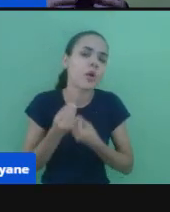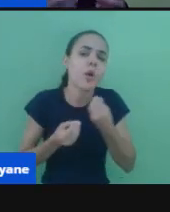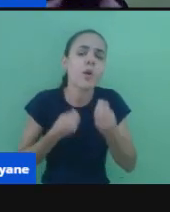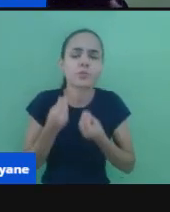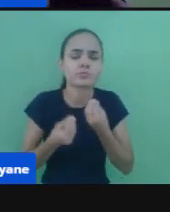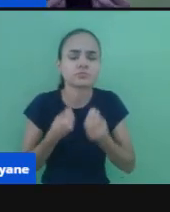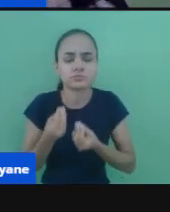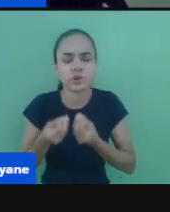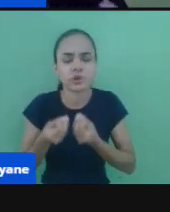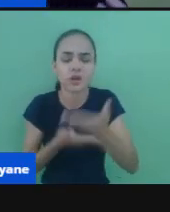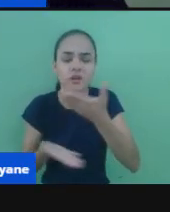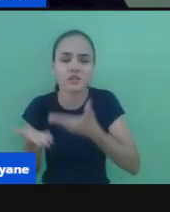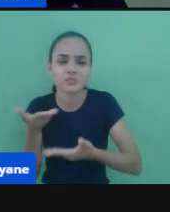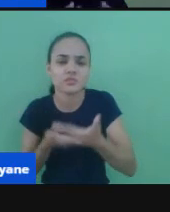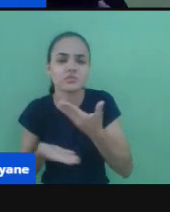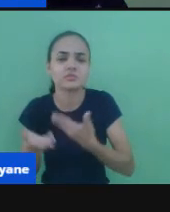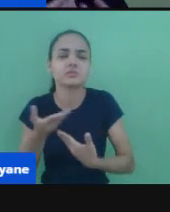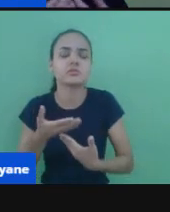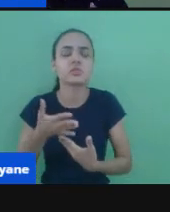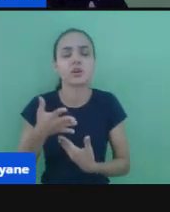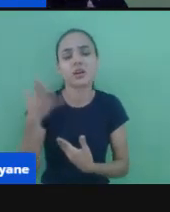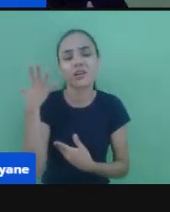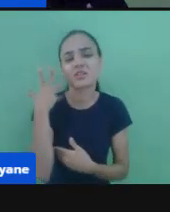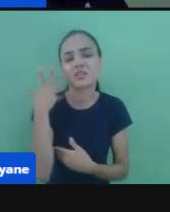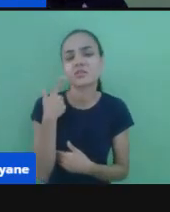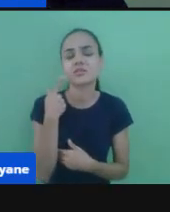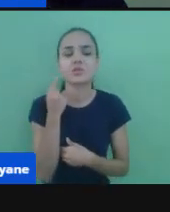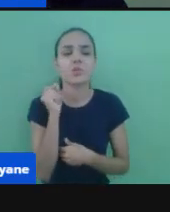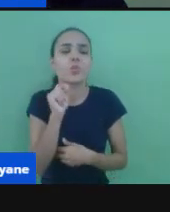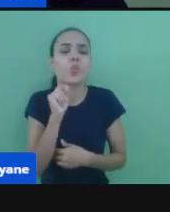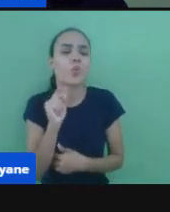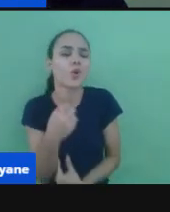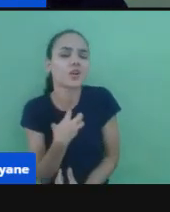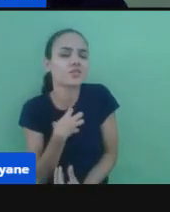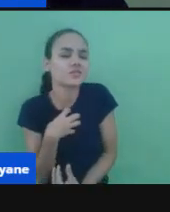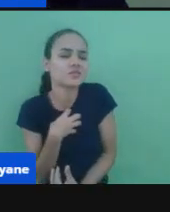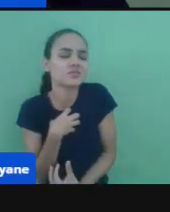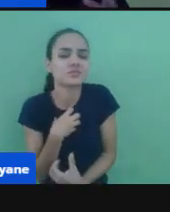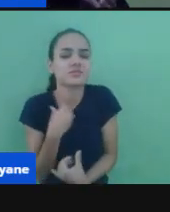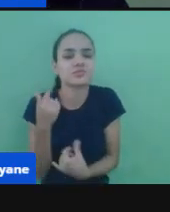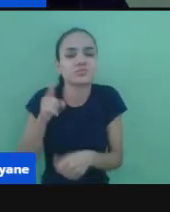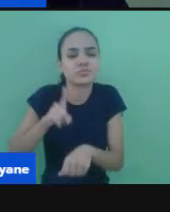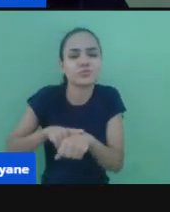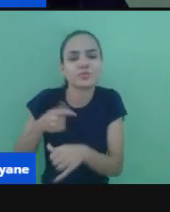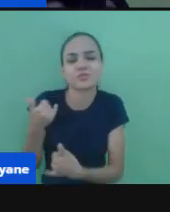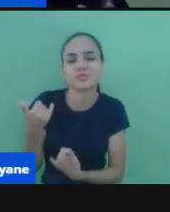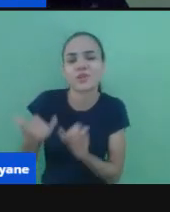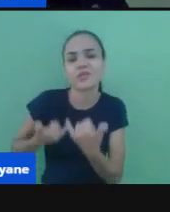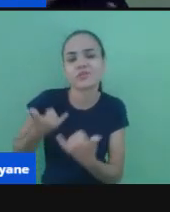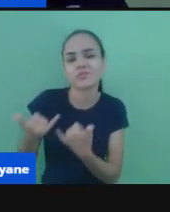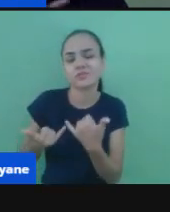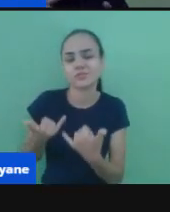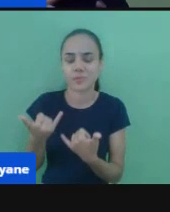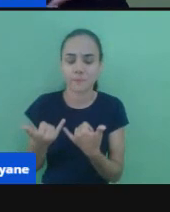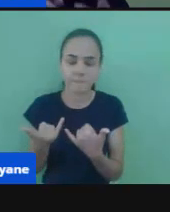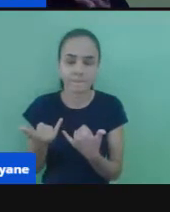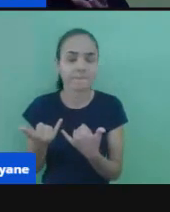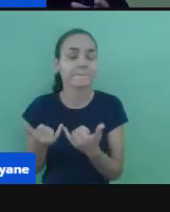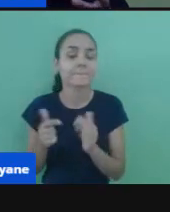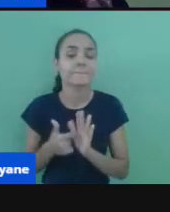as crianças, o que que elas vão sentir quando brincarem com isso, para retratar essa realidade,